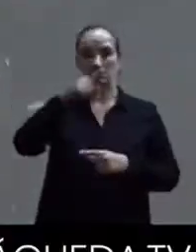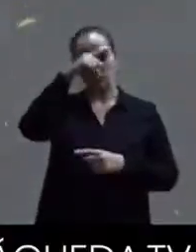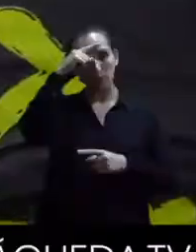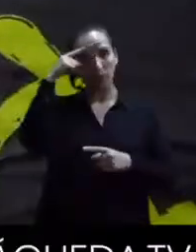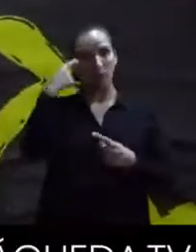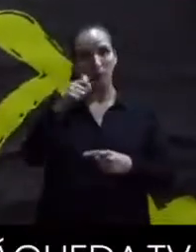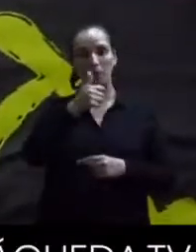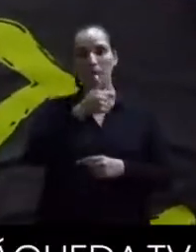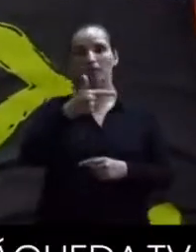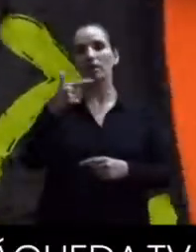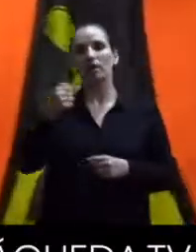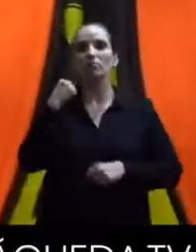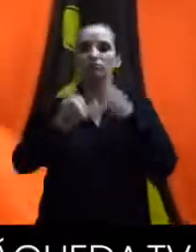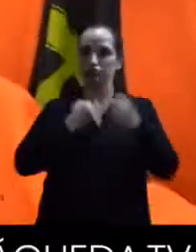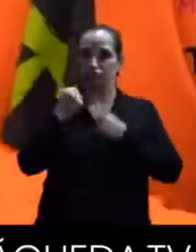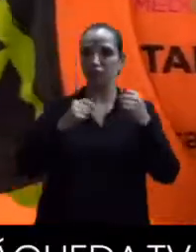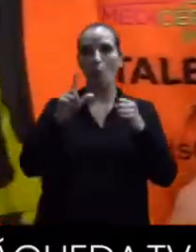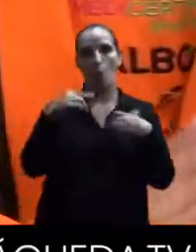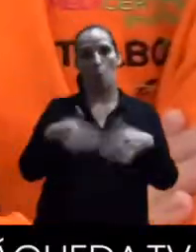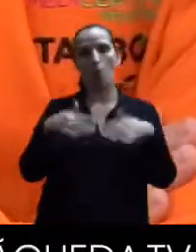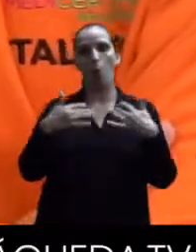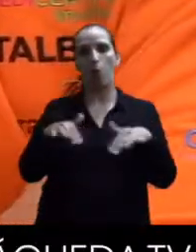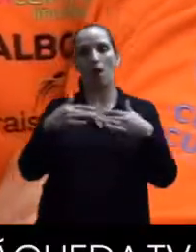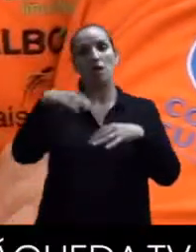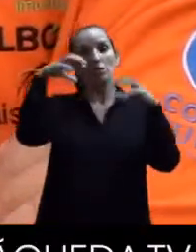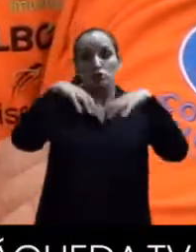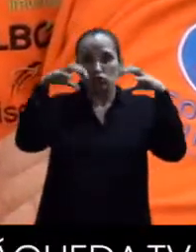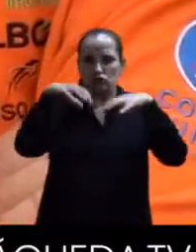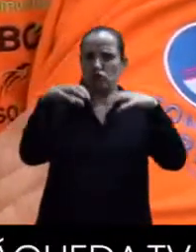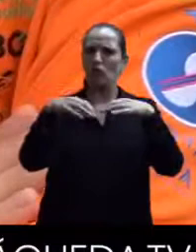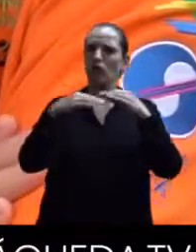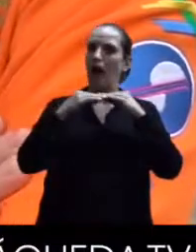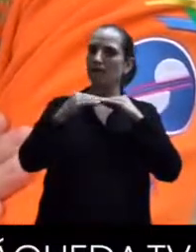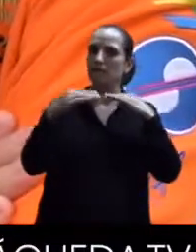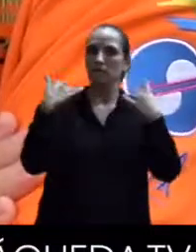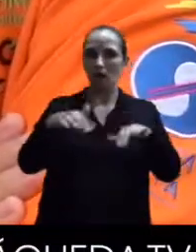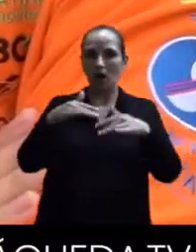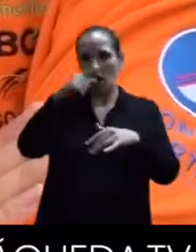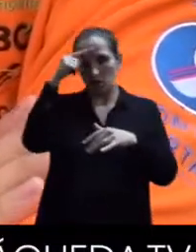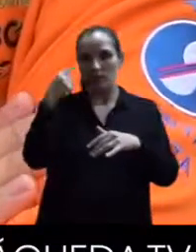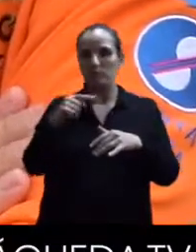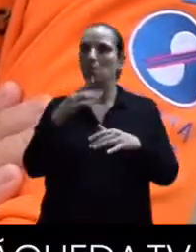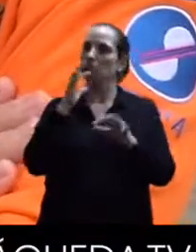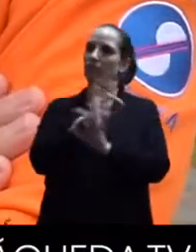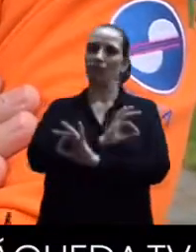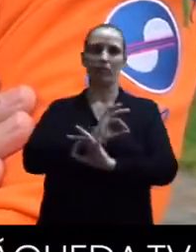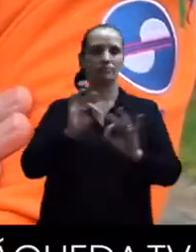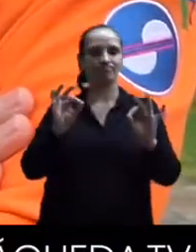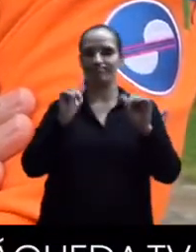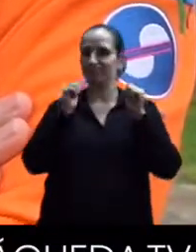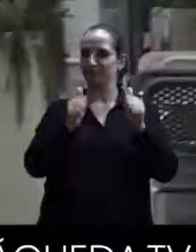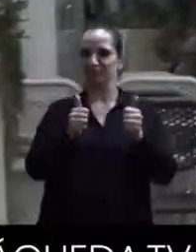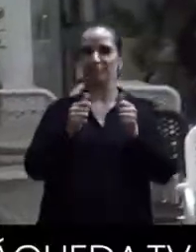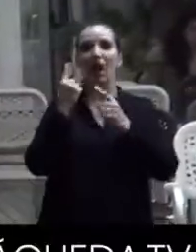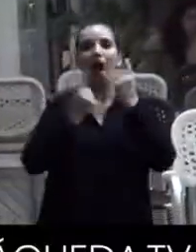É sempre muito duro, o BTT e o trail principalmente, apesar da chuva e o terreno um bocadinho pesado, mas foi fantástico,